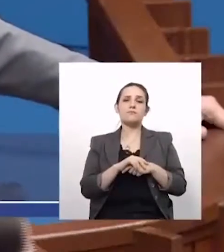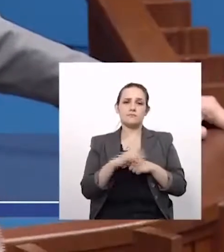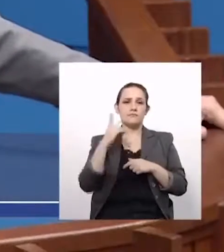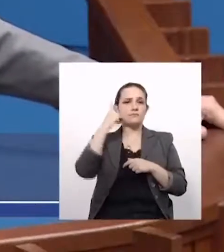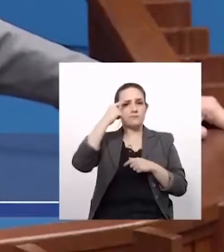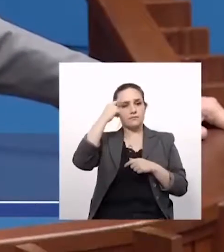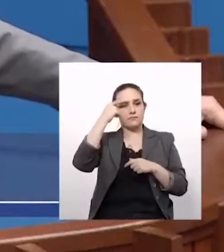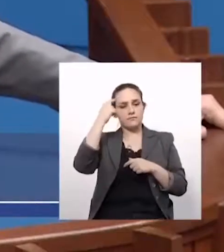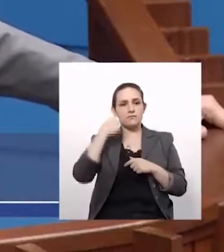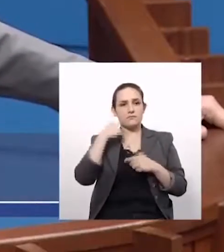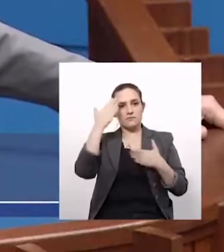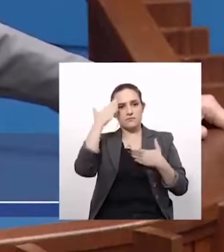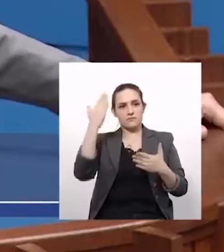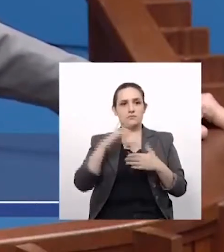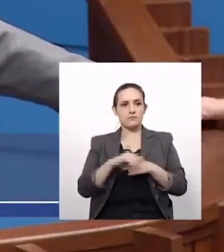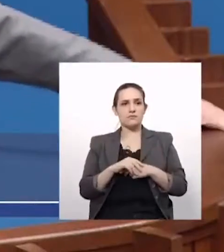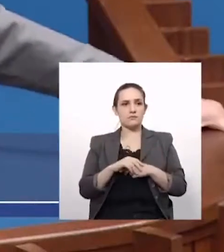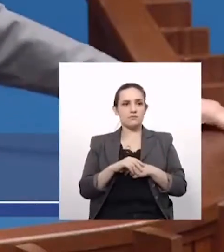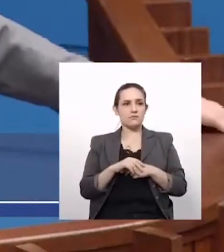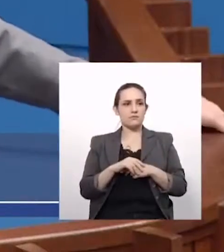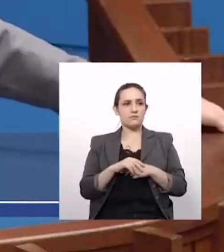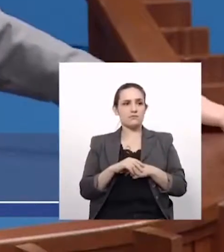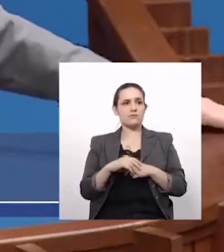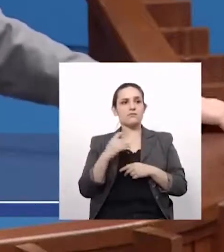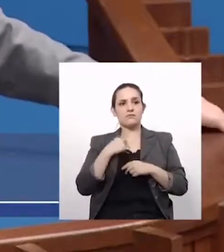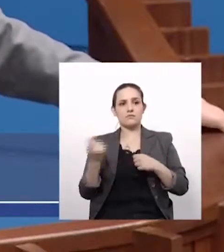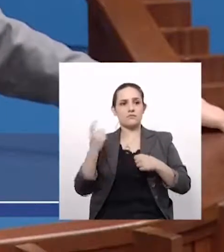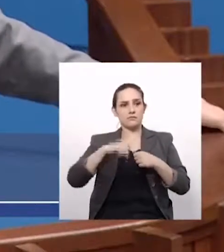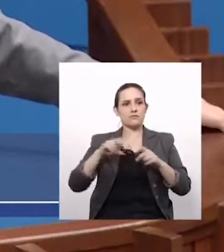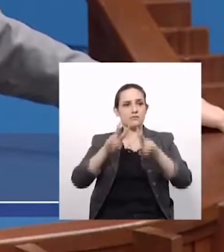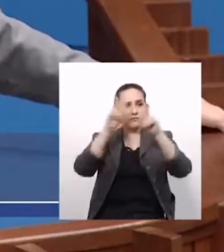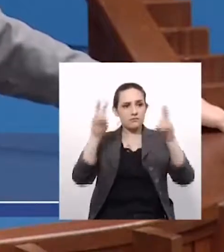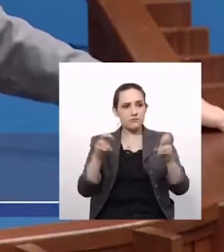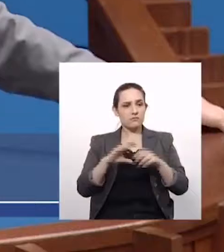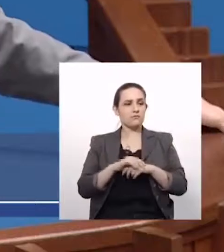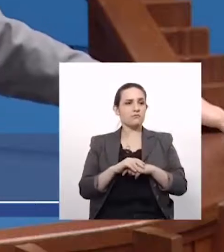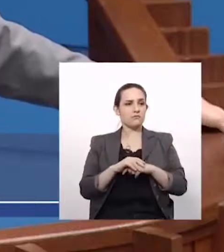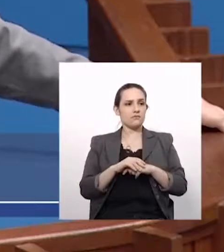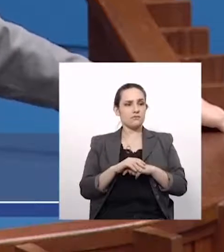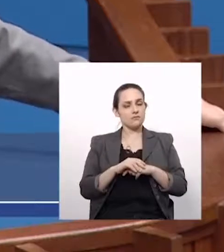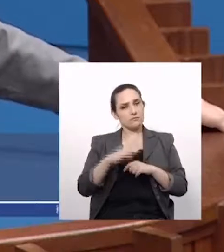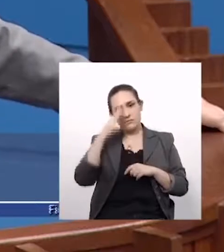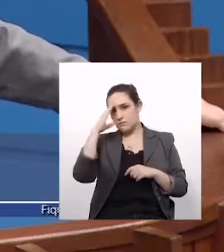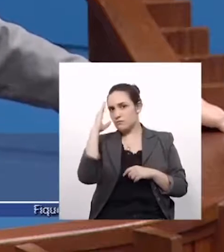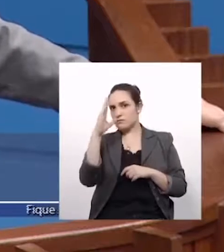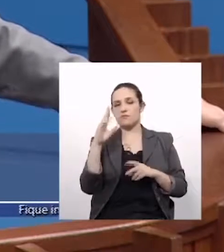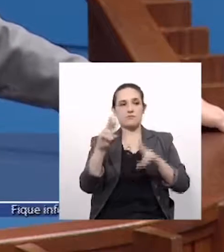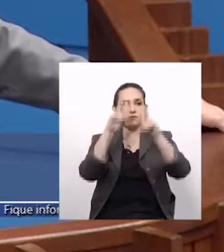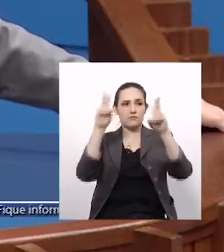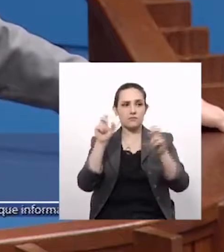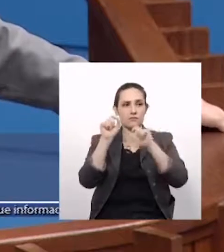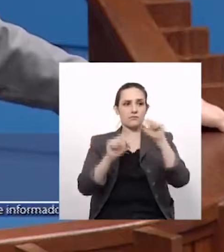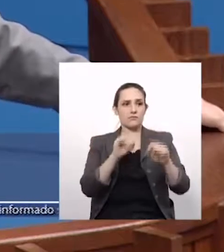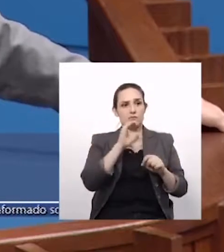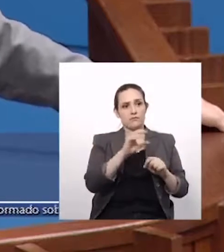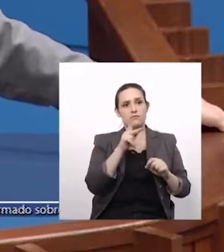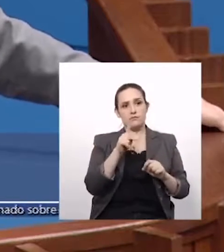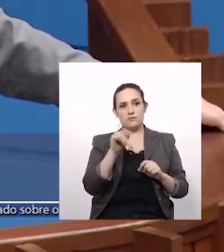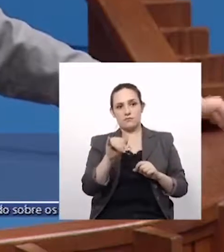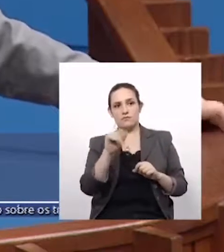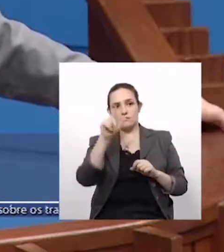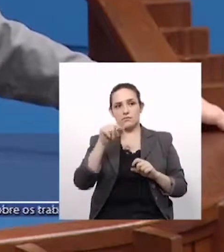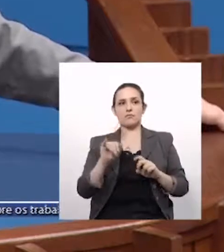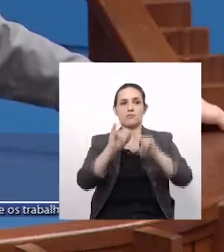agradeço a parte de Vossa Excelência e eu volto ao assunto fundamental da questão da CPI. Se